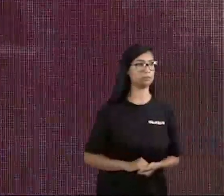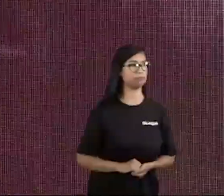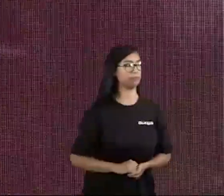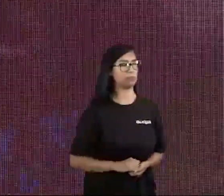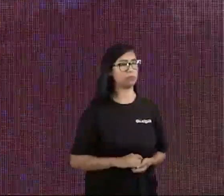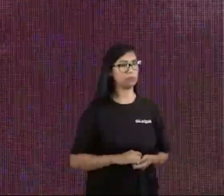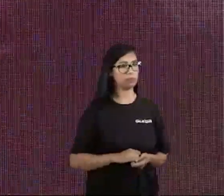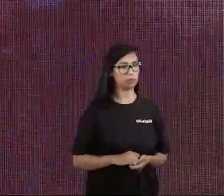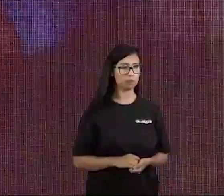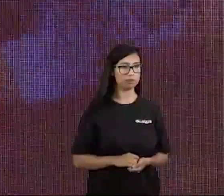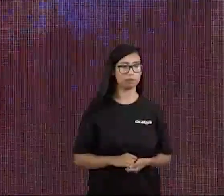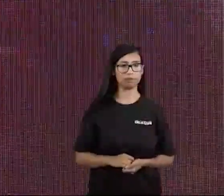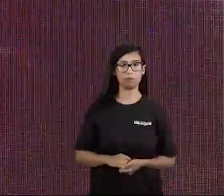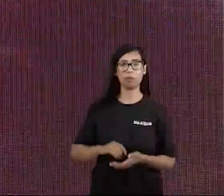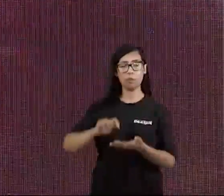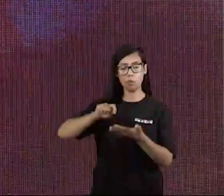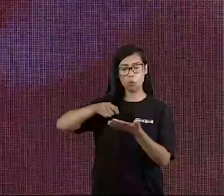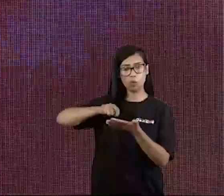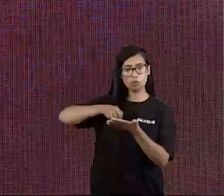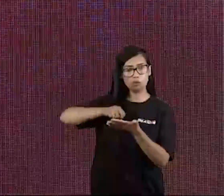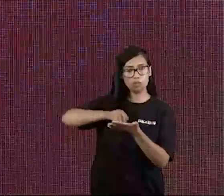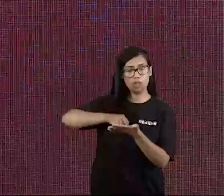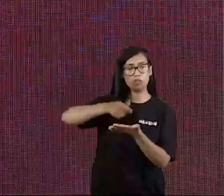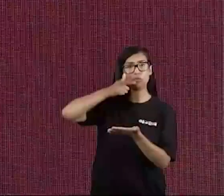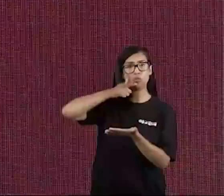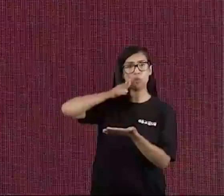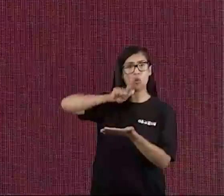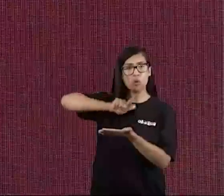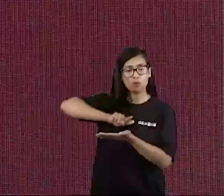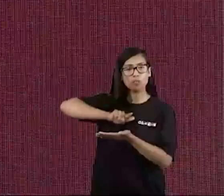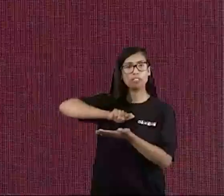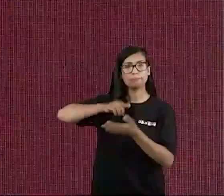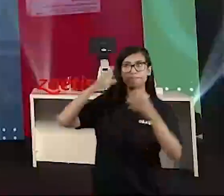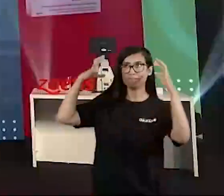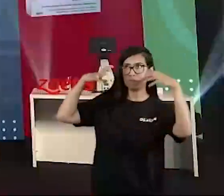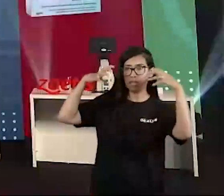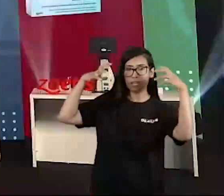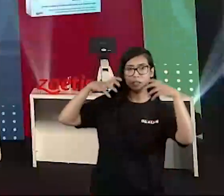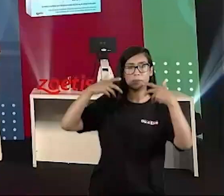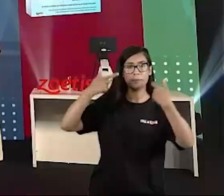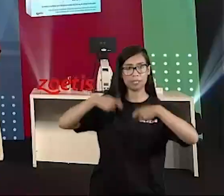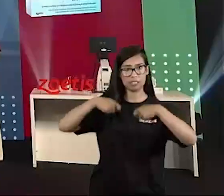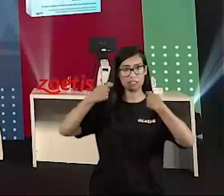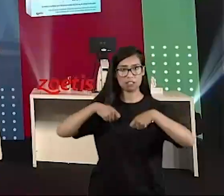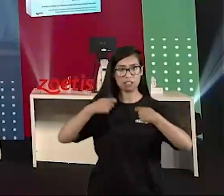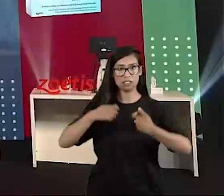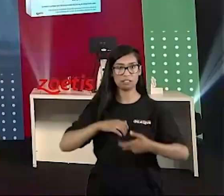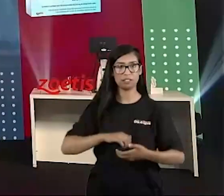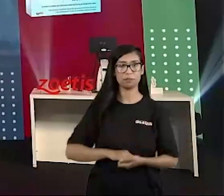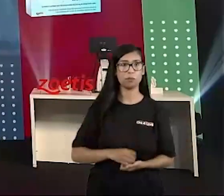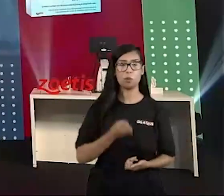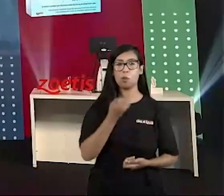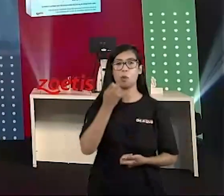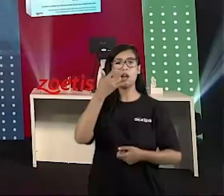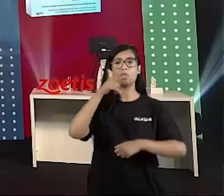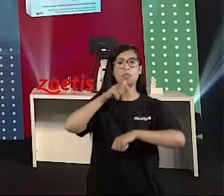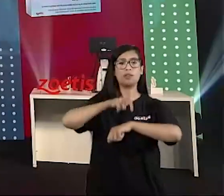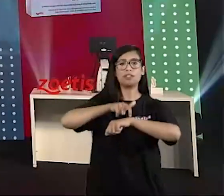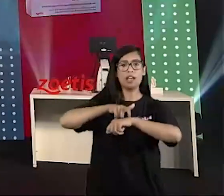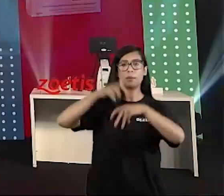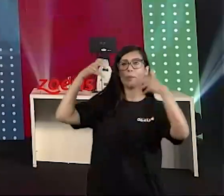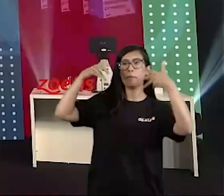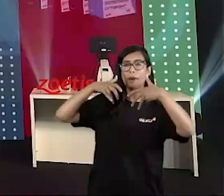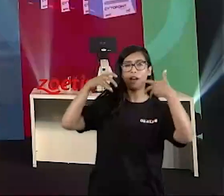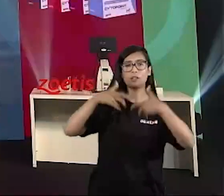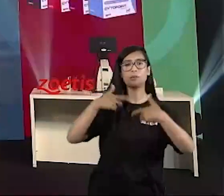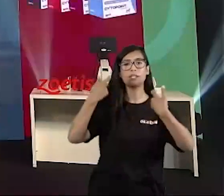o paciente precisa estar um período sem banhos para visualizar algo? Essa é uma pergunta frequente. E se sim, quanto tempo? Então, o ideal